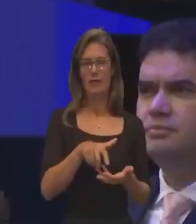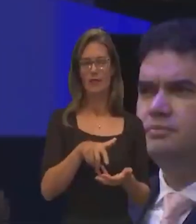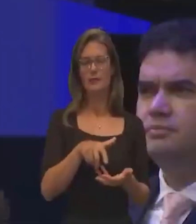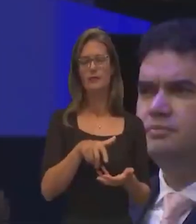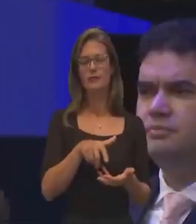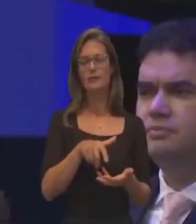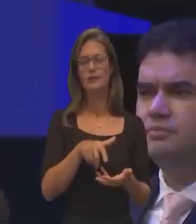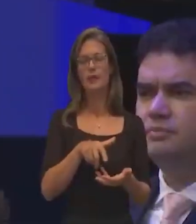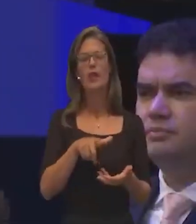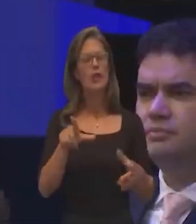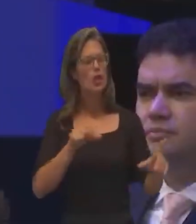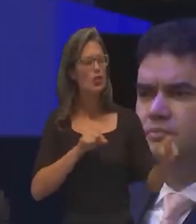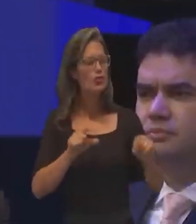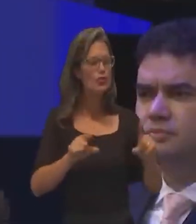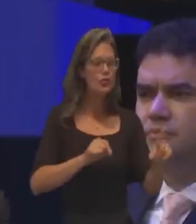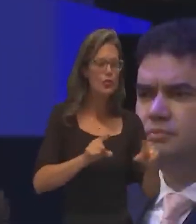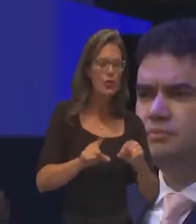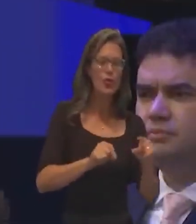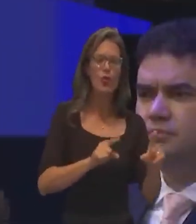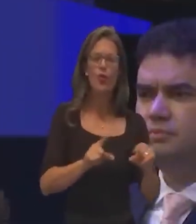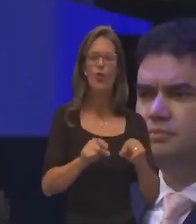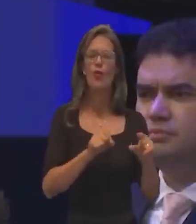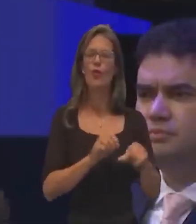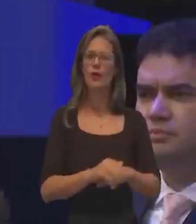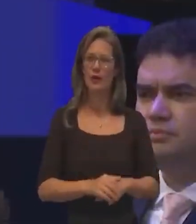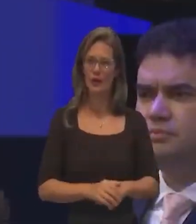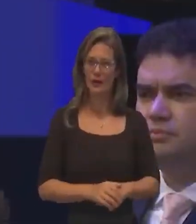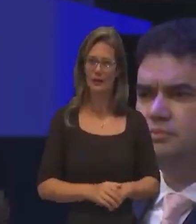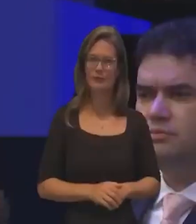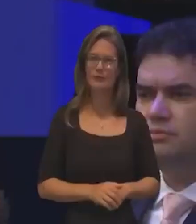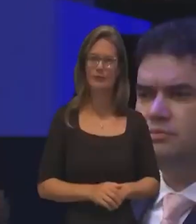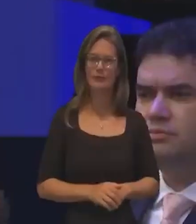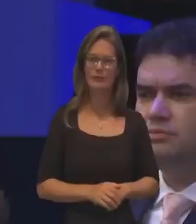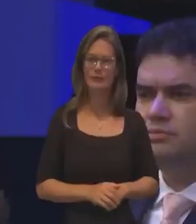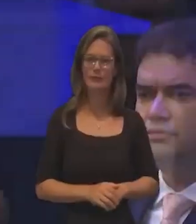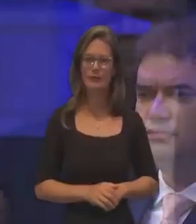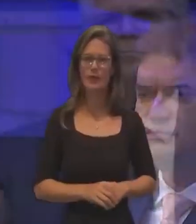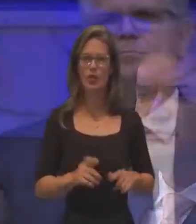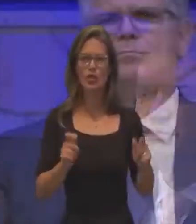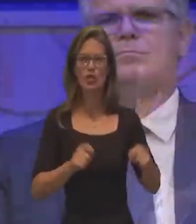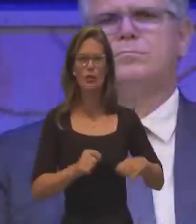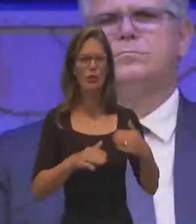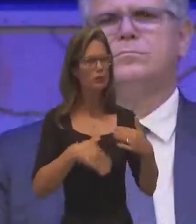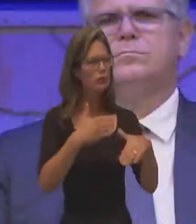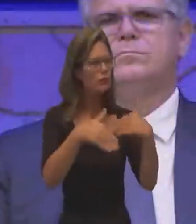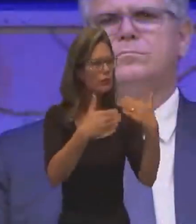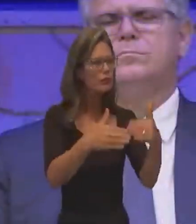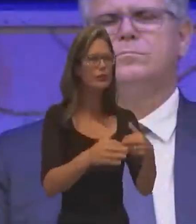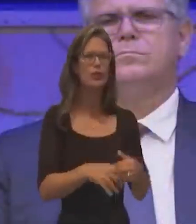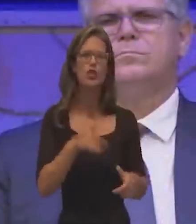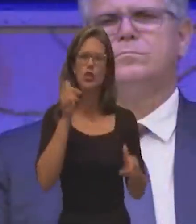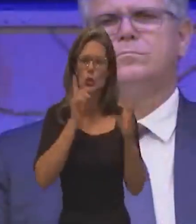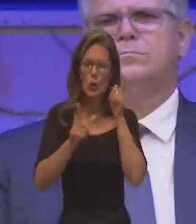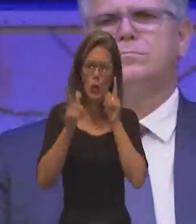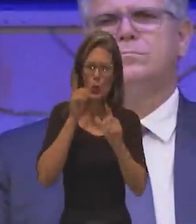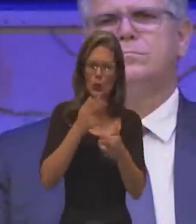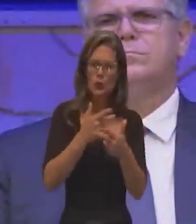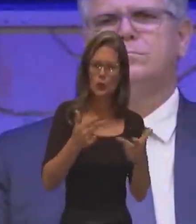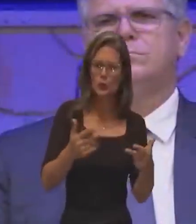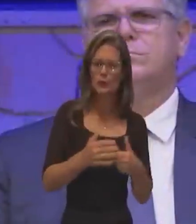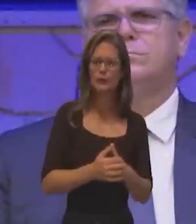de escolhermos, de plantarmos, de edificarmos, de conquistarmos, de